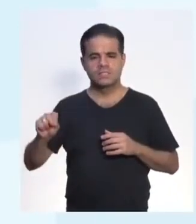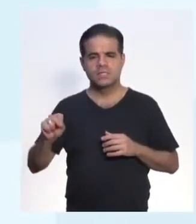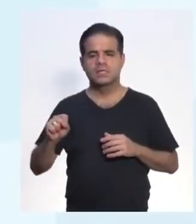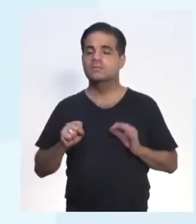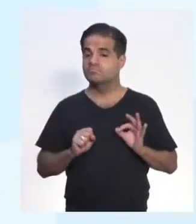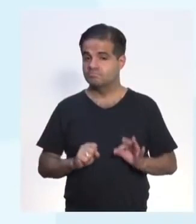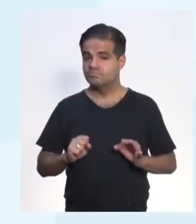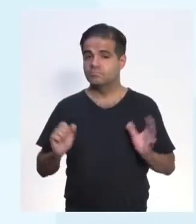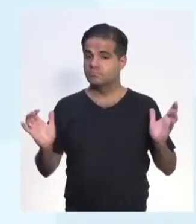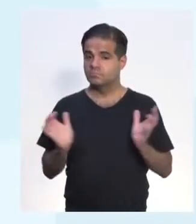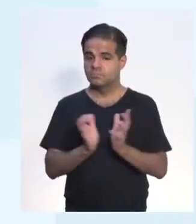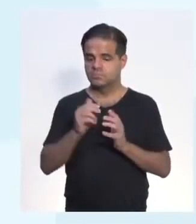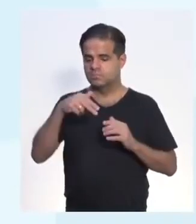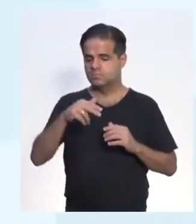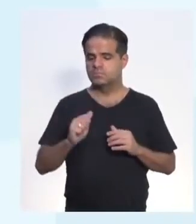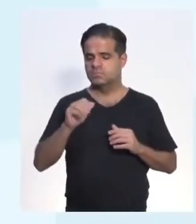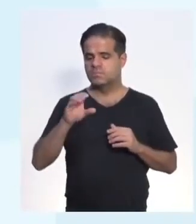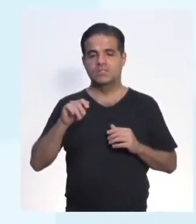Os